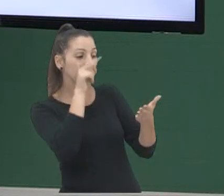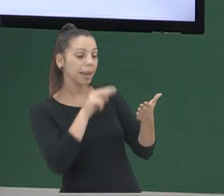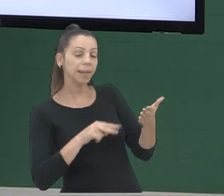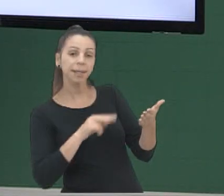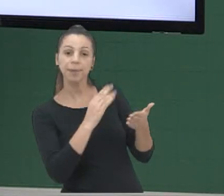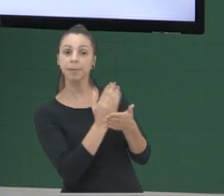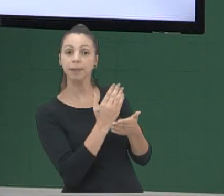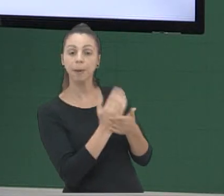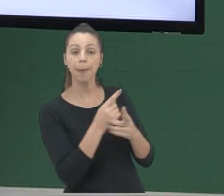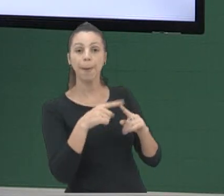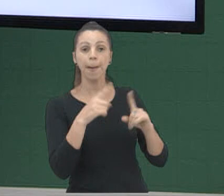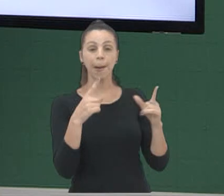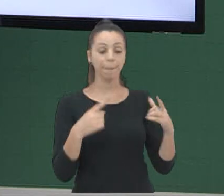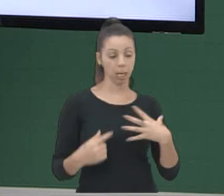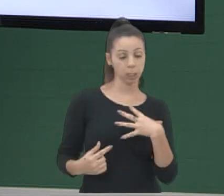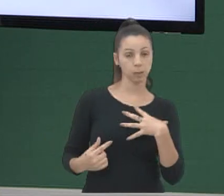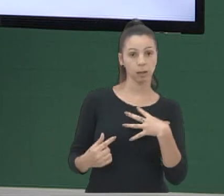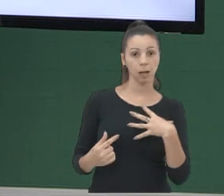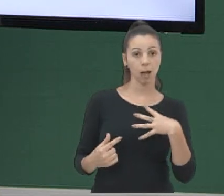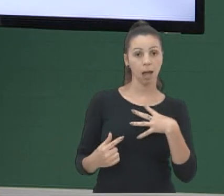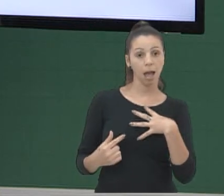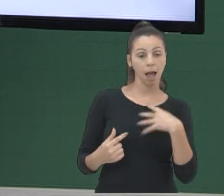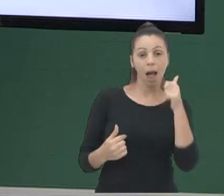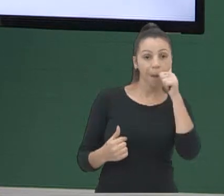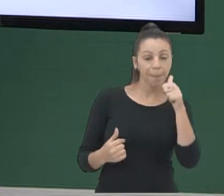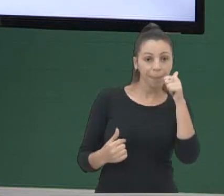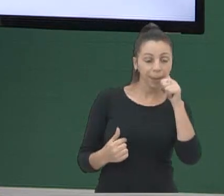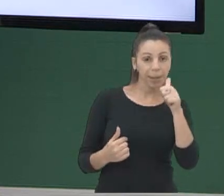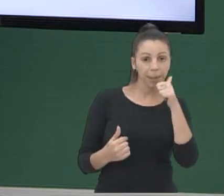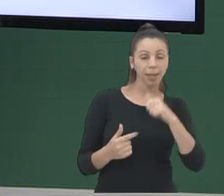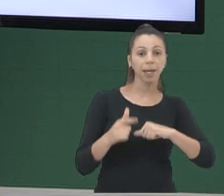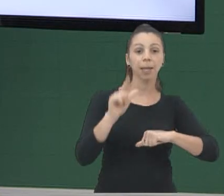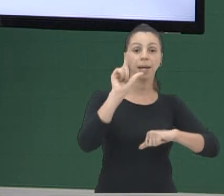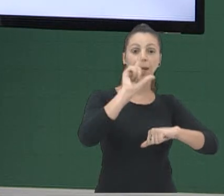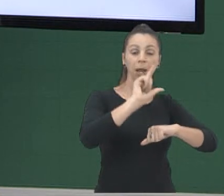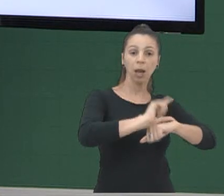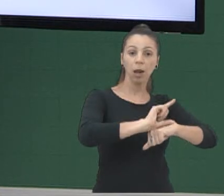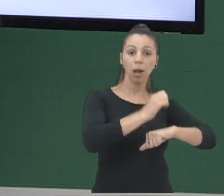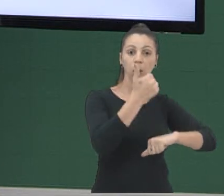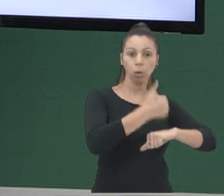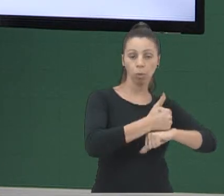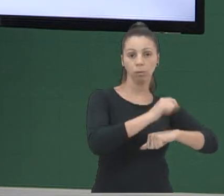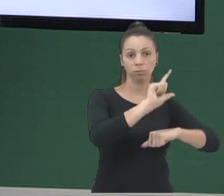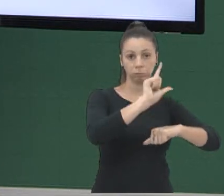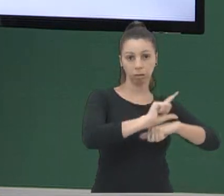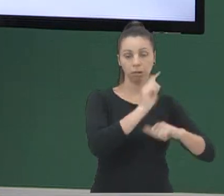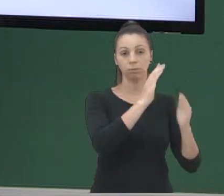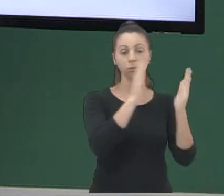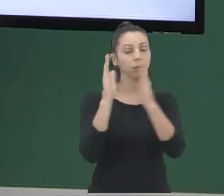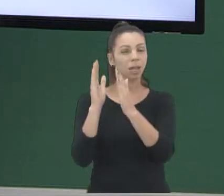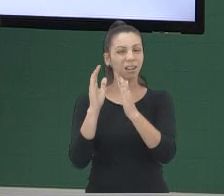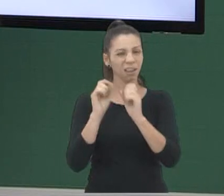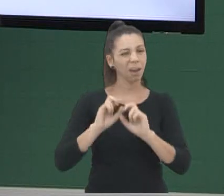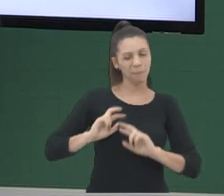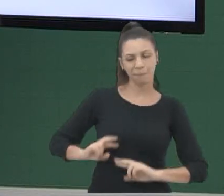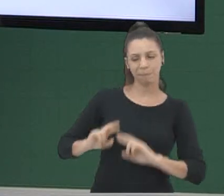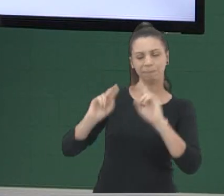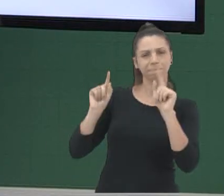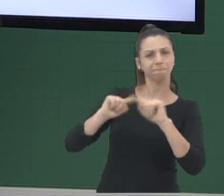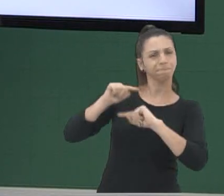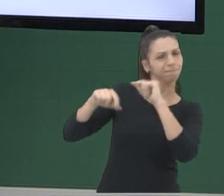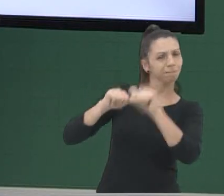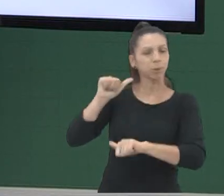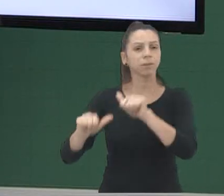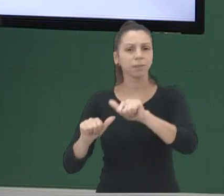a garota, dona da livraria, que contasse essa história. Ia mudar a história? E por quê? Sim ou não e por